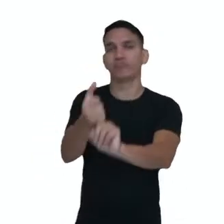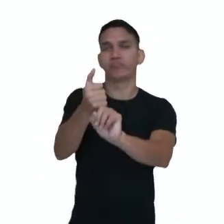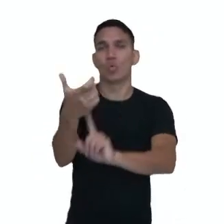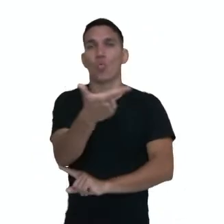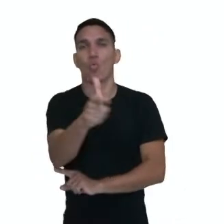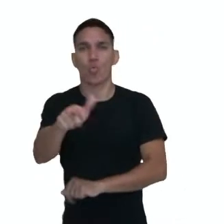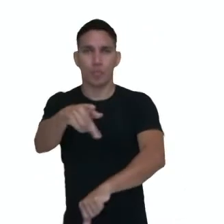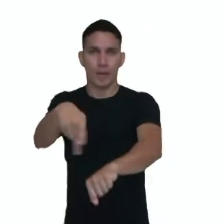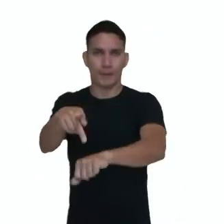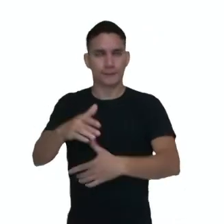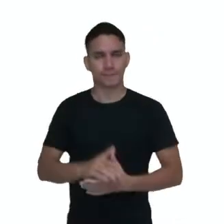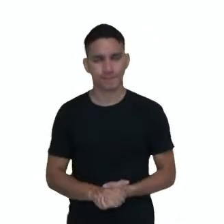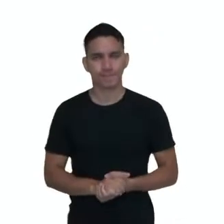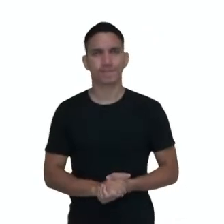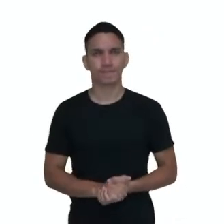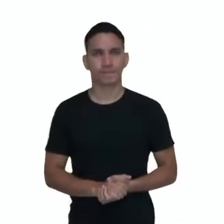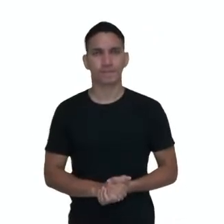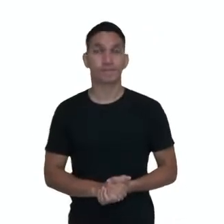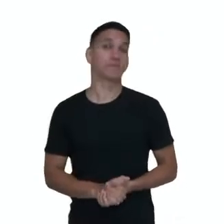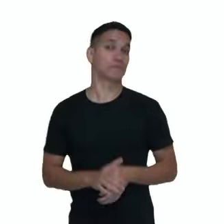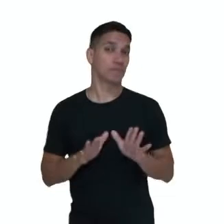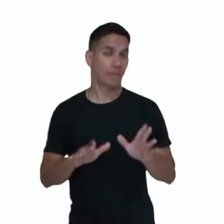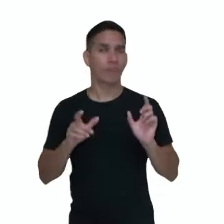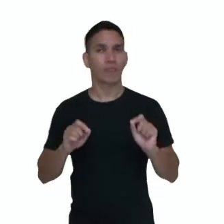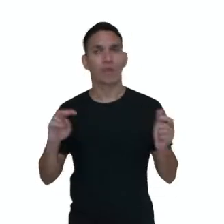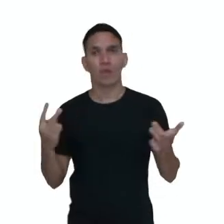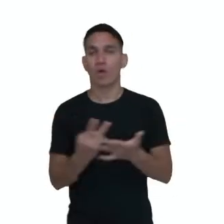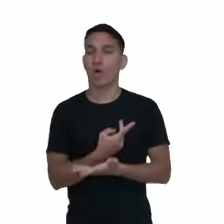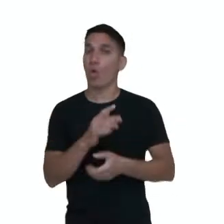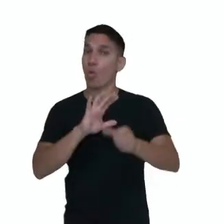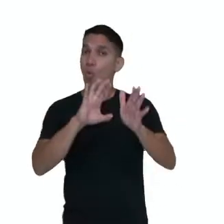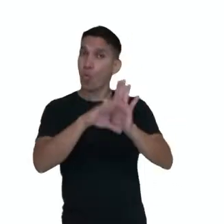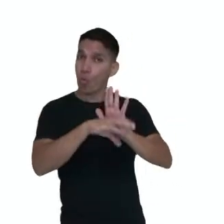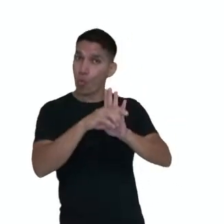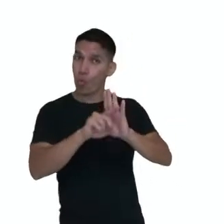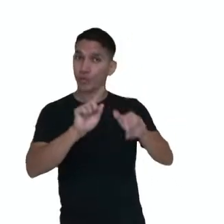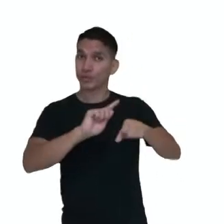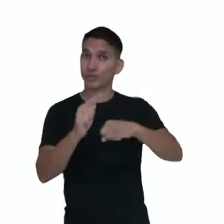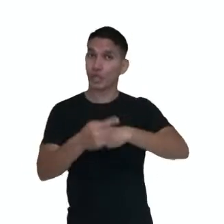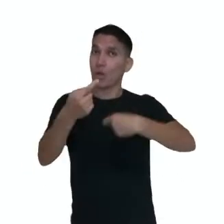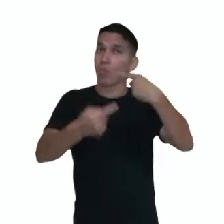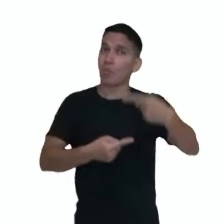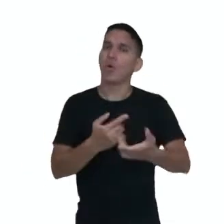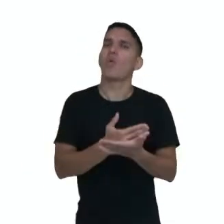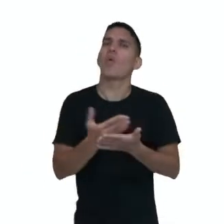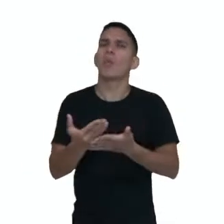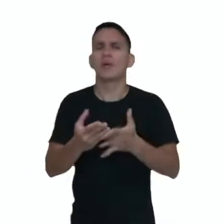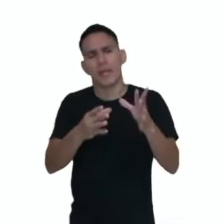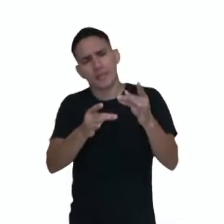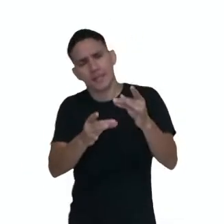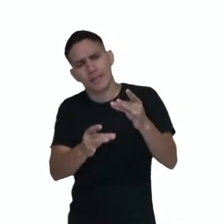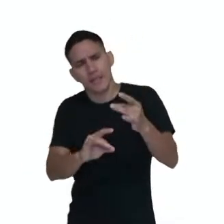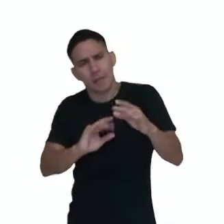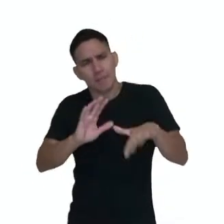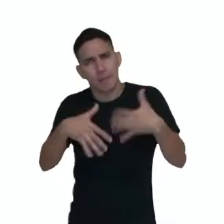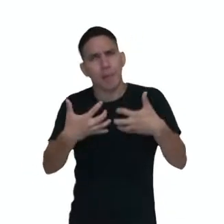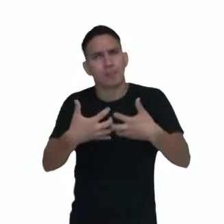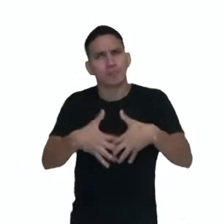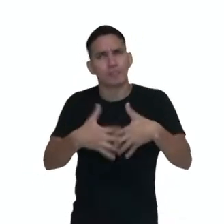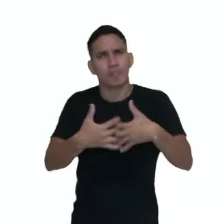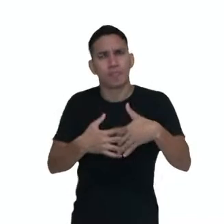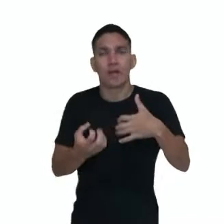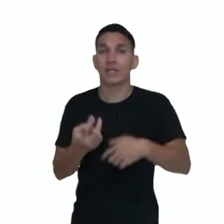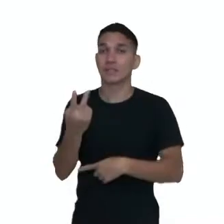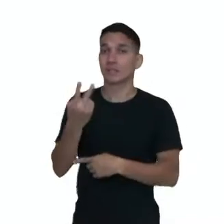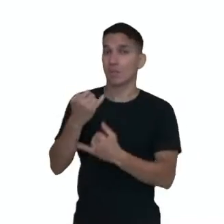ok? Olha só. No entanto, o conceito de geopolítica começou então a ser desenvolvido a partir da segunda metade do